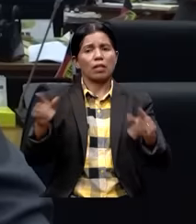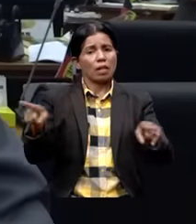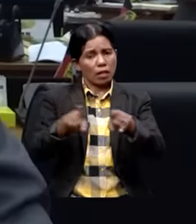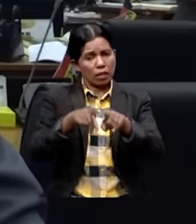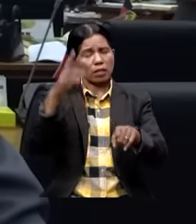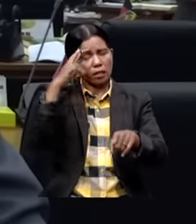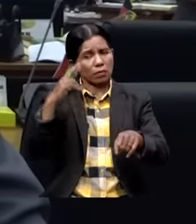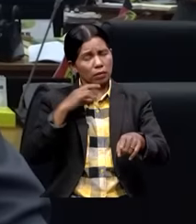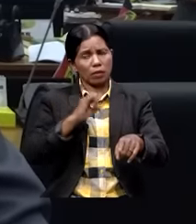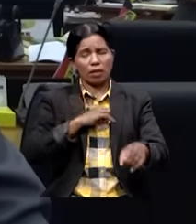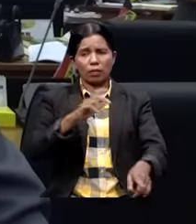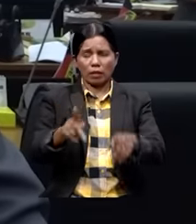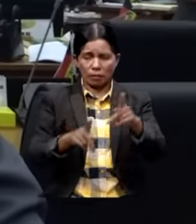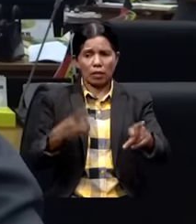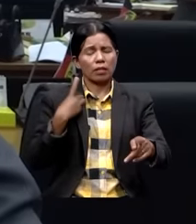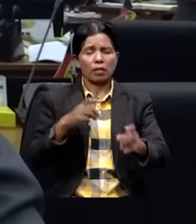ida tal. Então narsa.